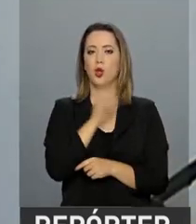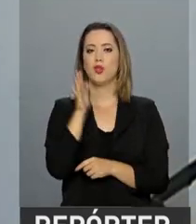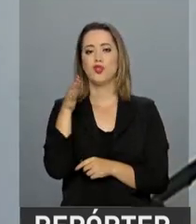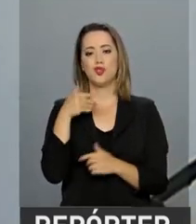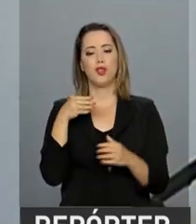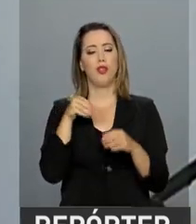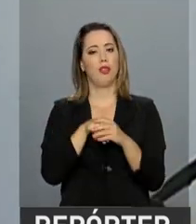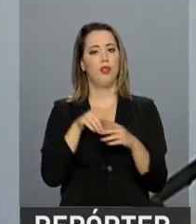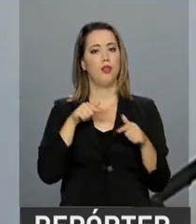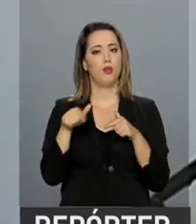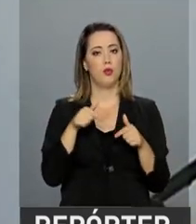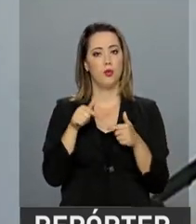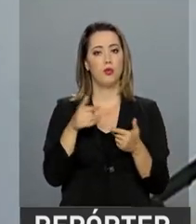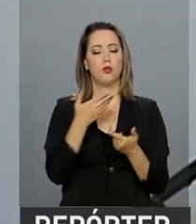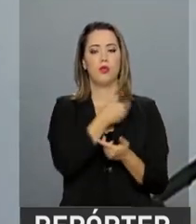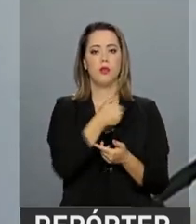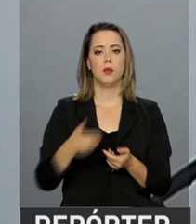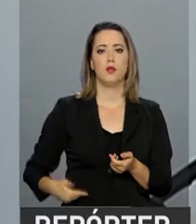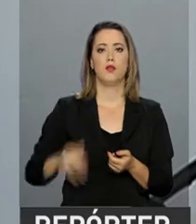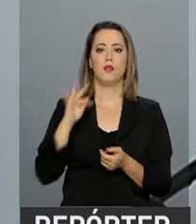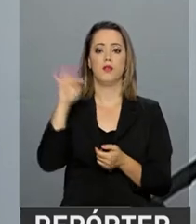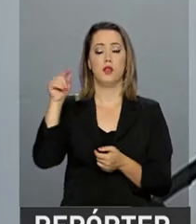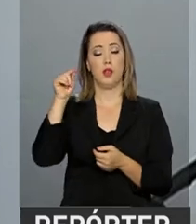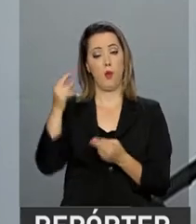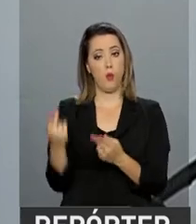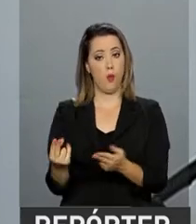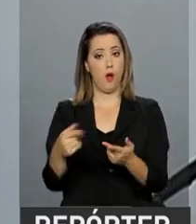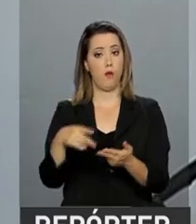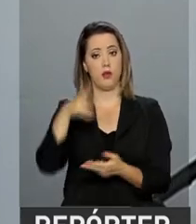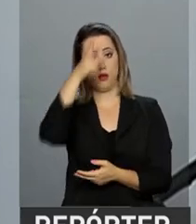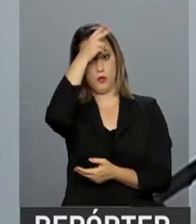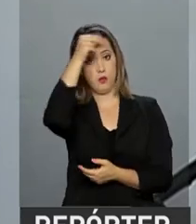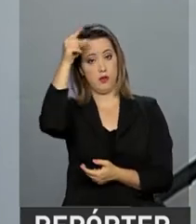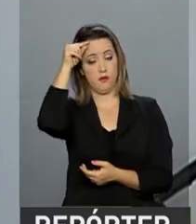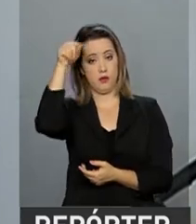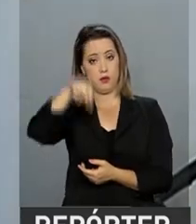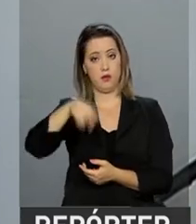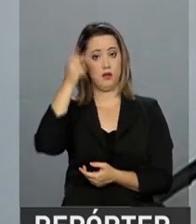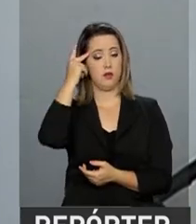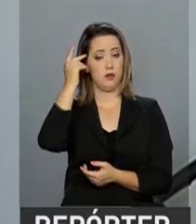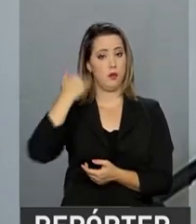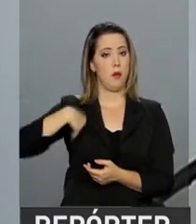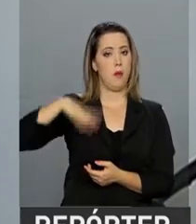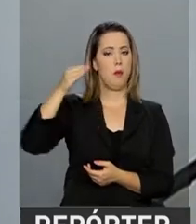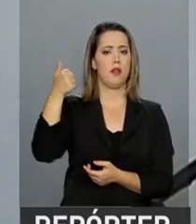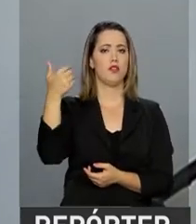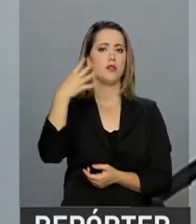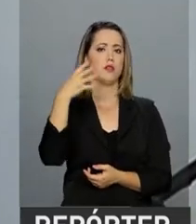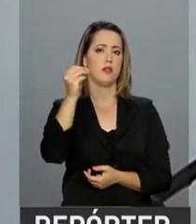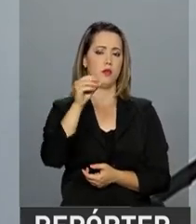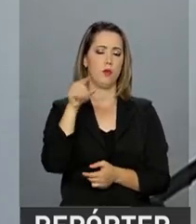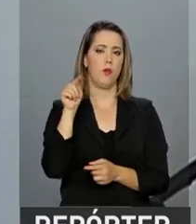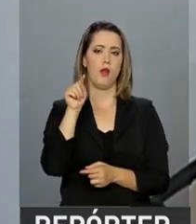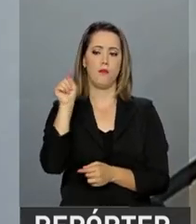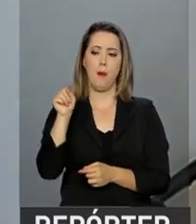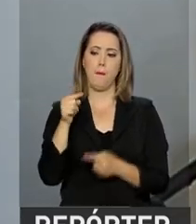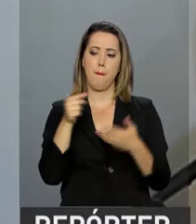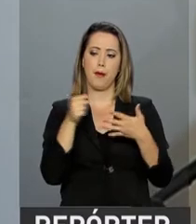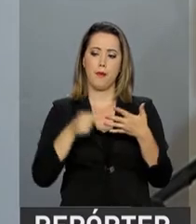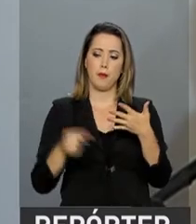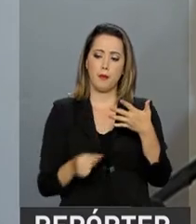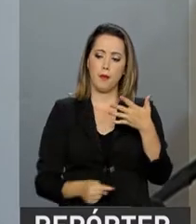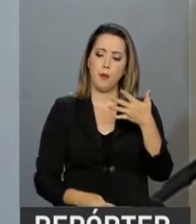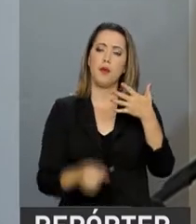dória aqui em são paulo nós praticamos mais de 140 medidas sendo que cerca de